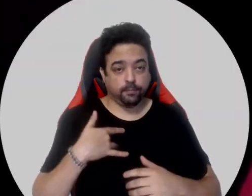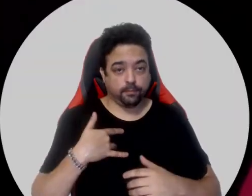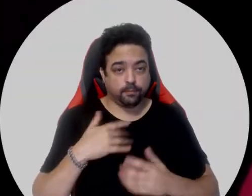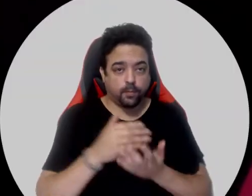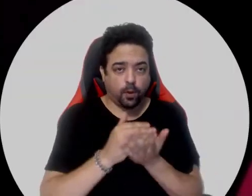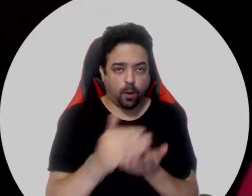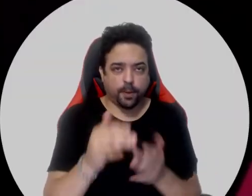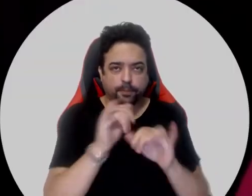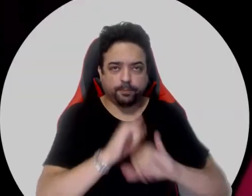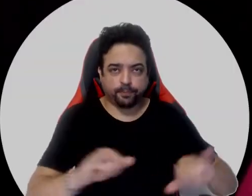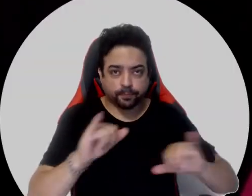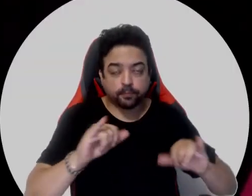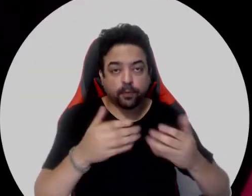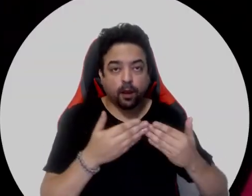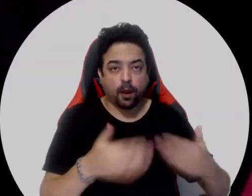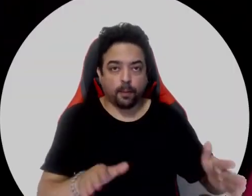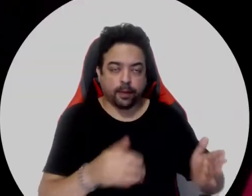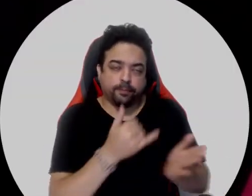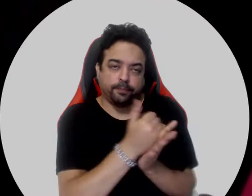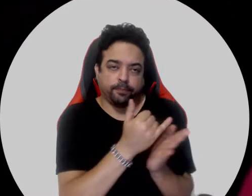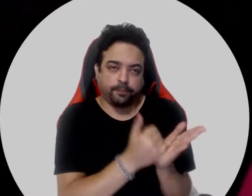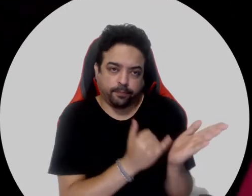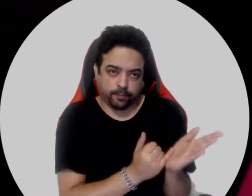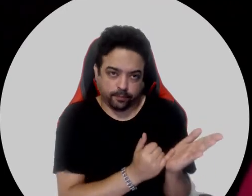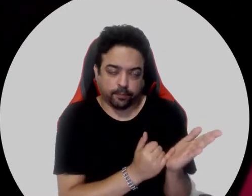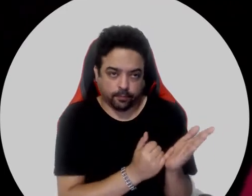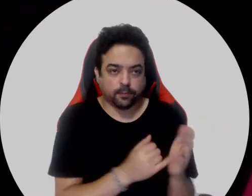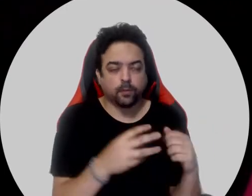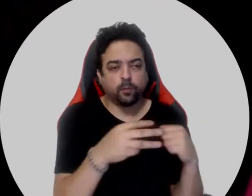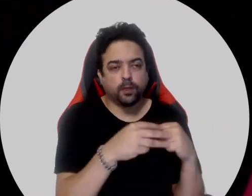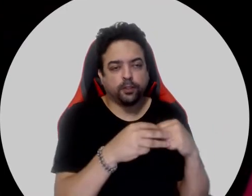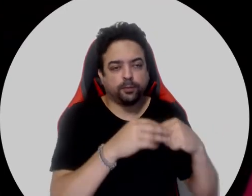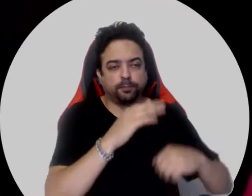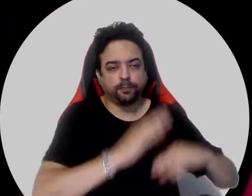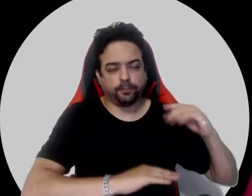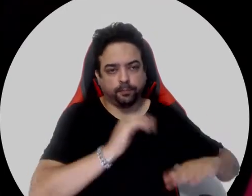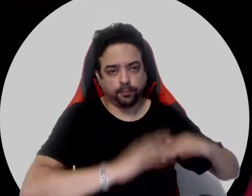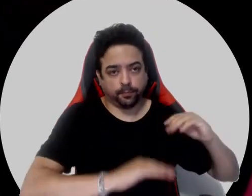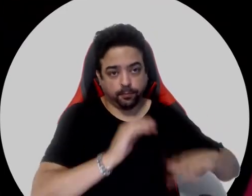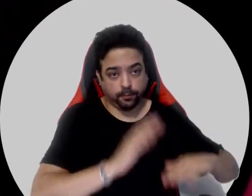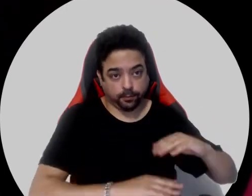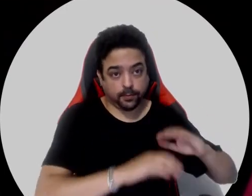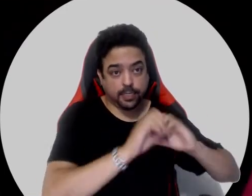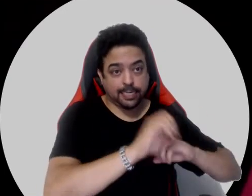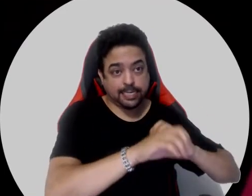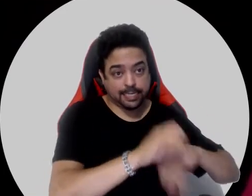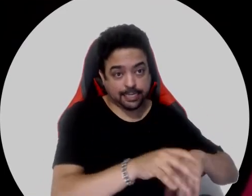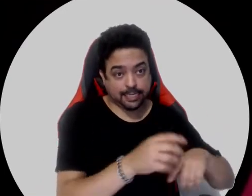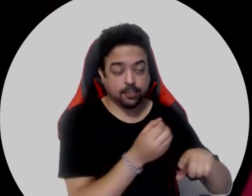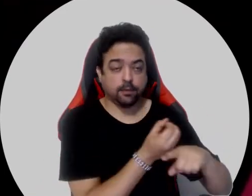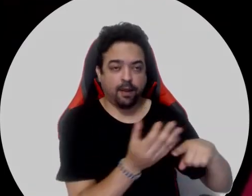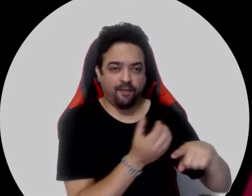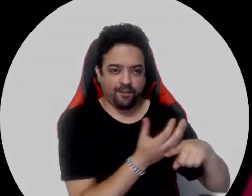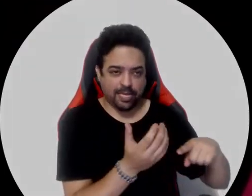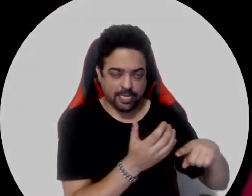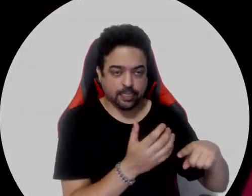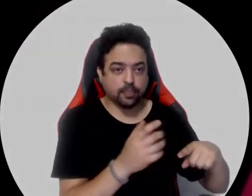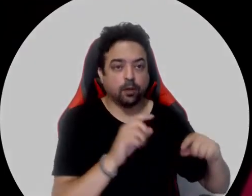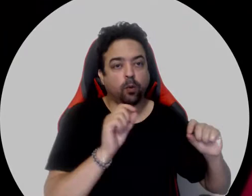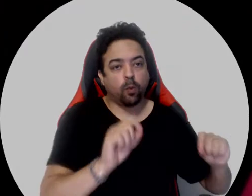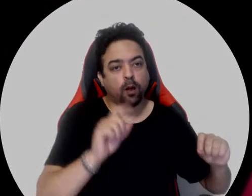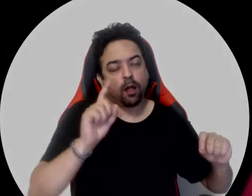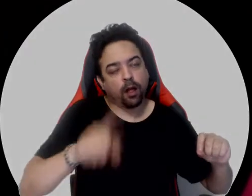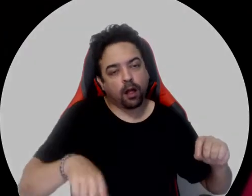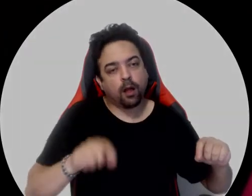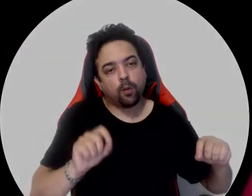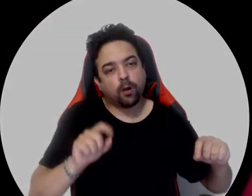Oi, pessoal, tudo bem? A gente começa informando que estão abertas as inscrições para o mestrado profissional em ensino de física,